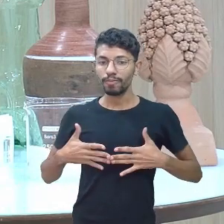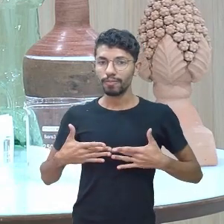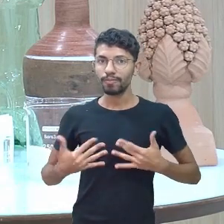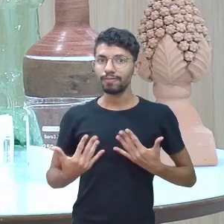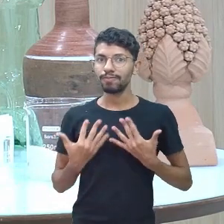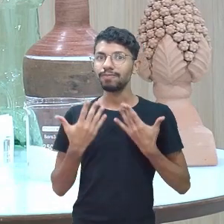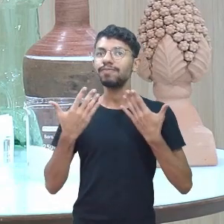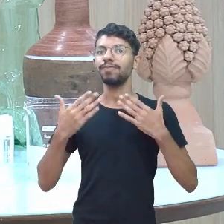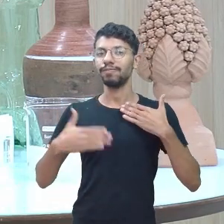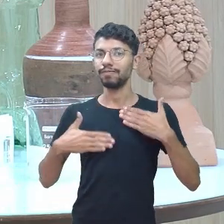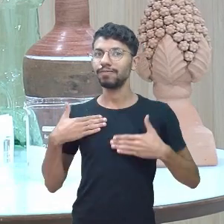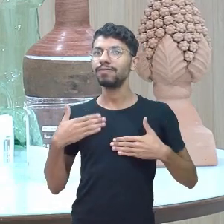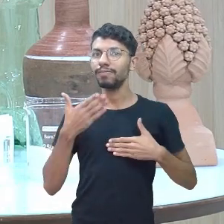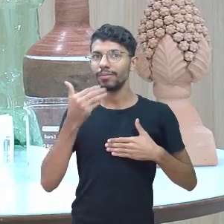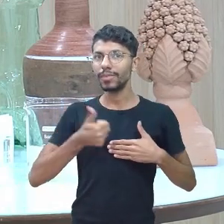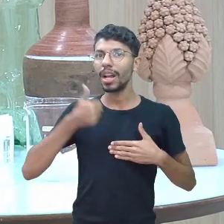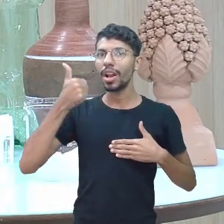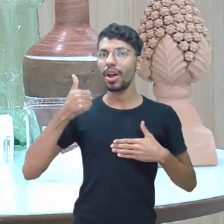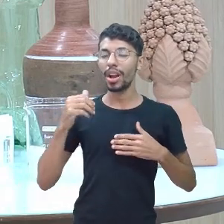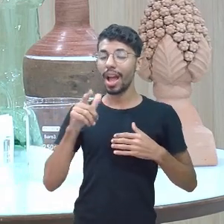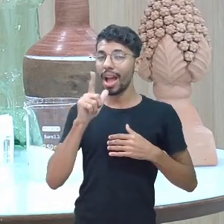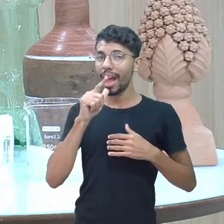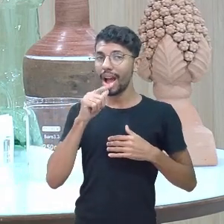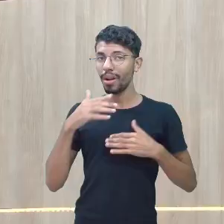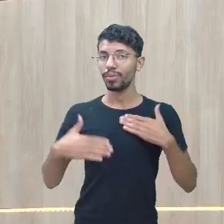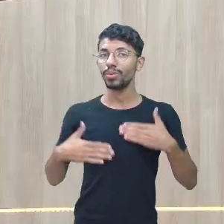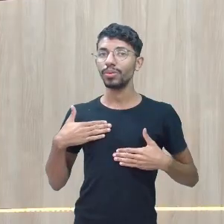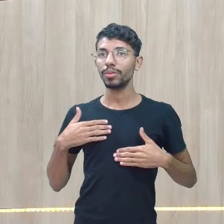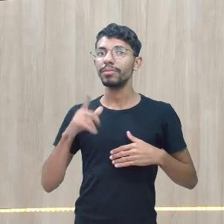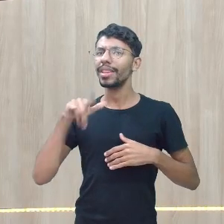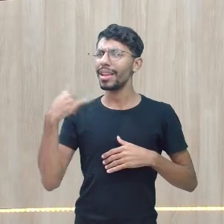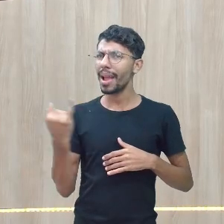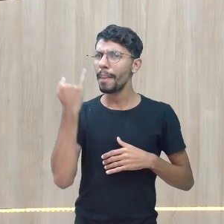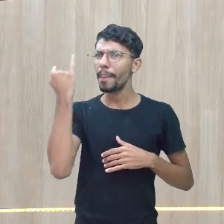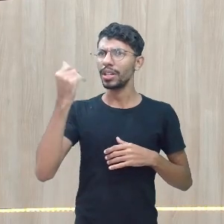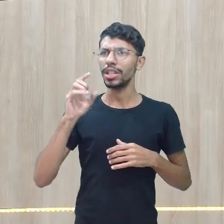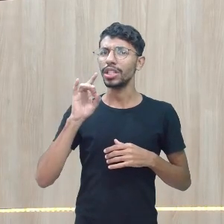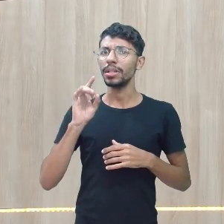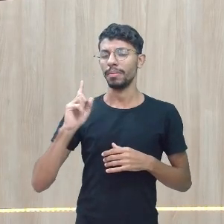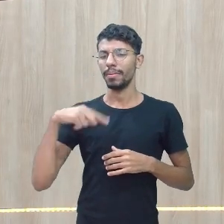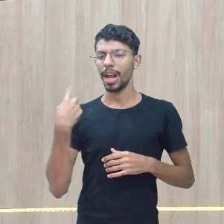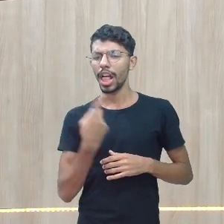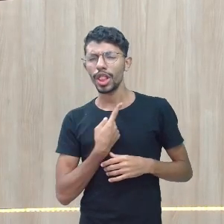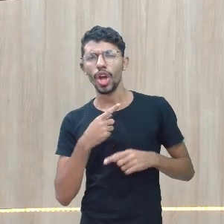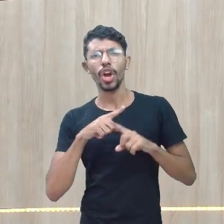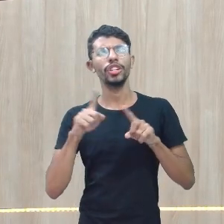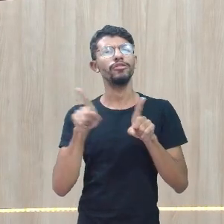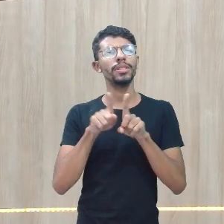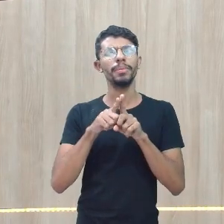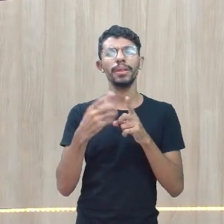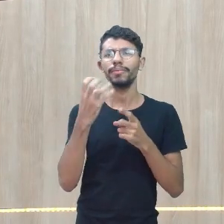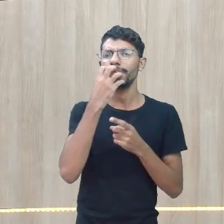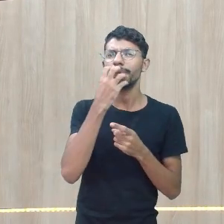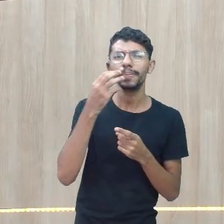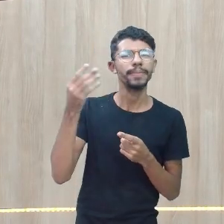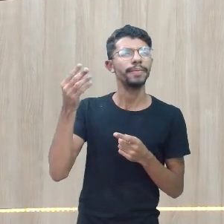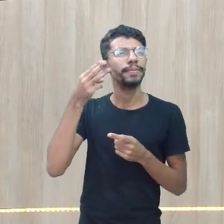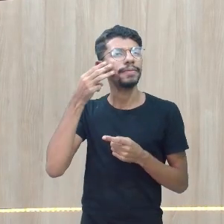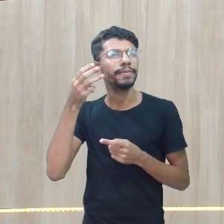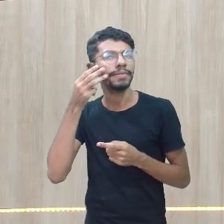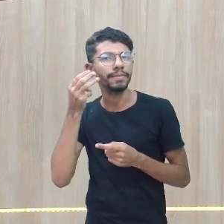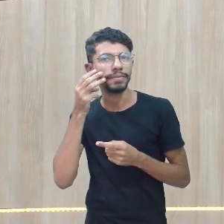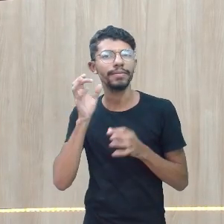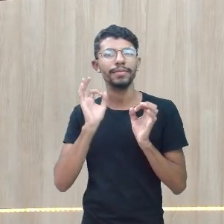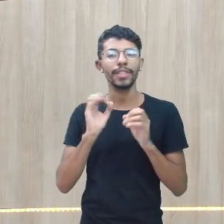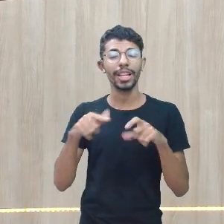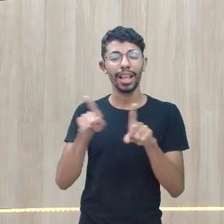a reidratar o corpo. Ele é muito importante. E é importante não só para a gente, mas para o gatinho, o cãozinho, que também pode,